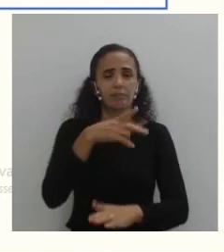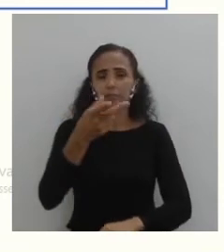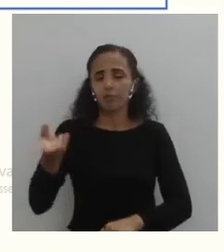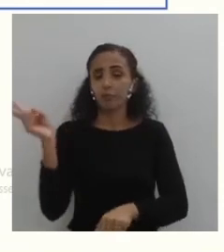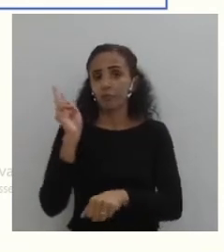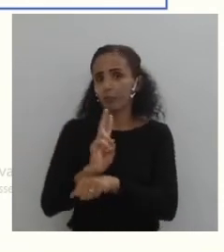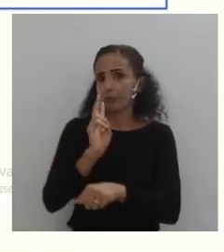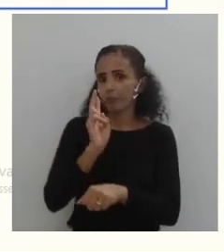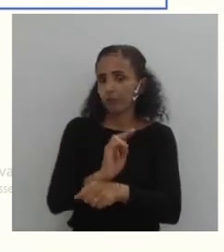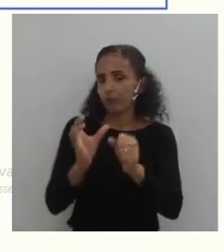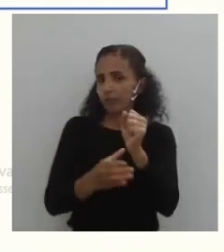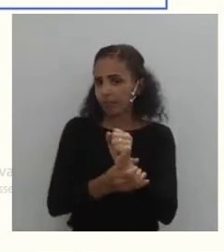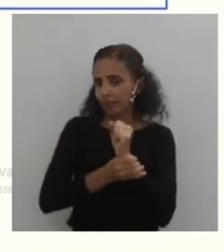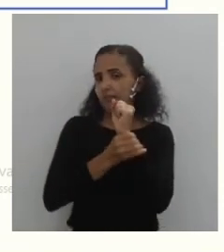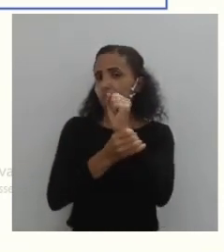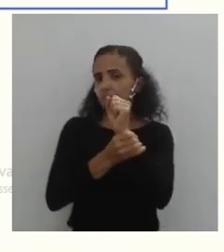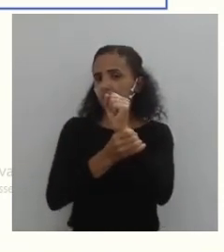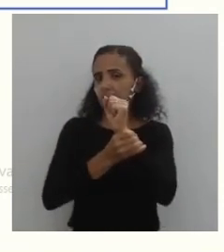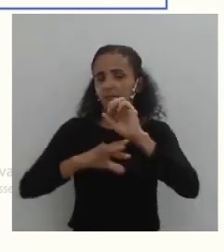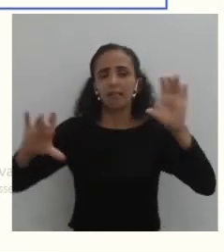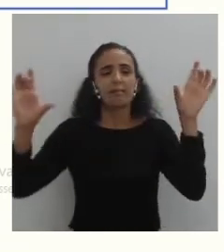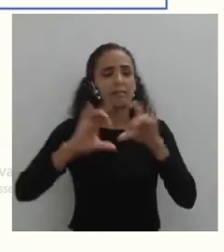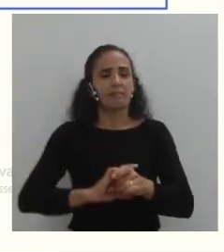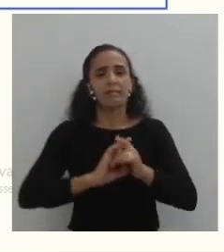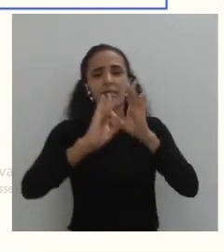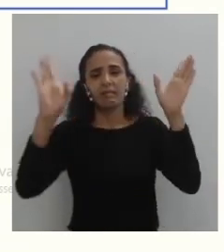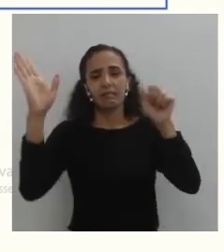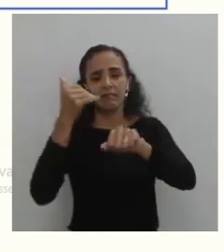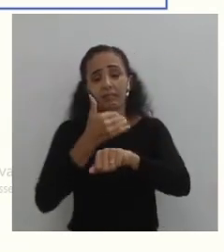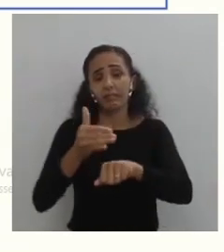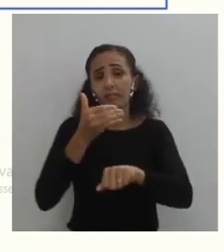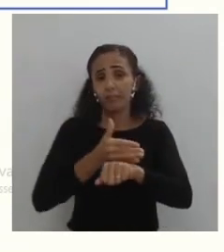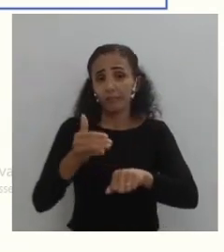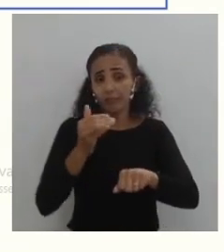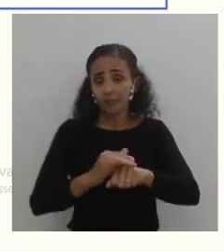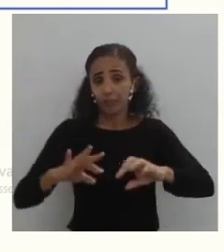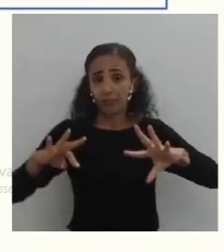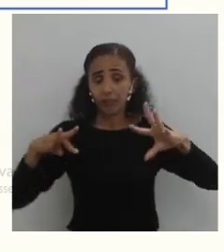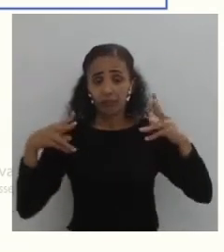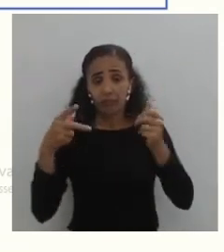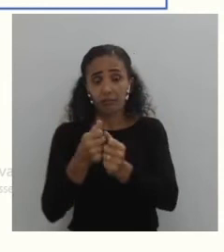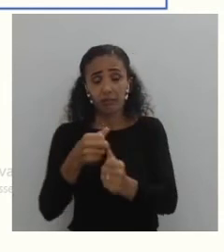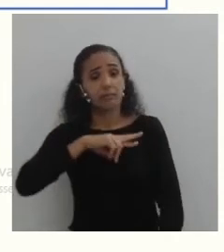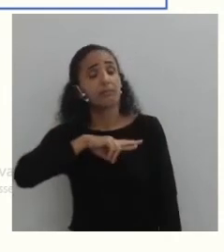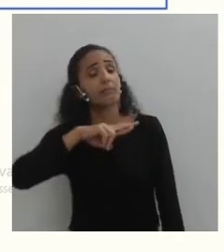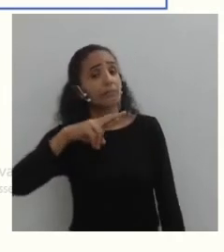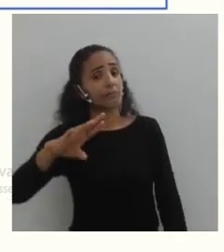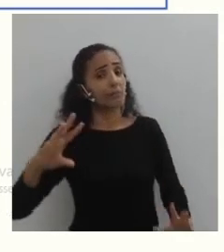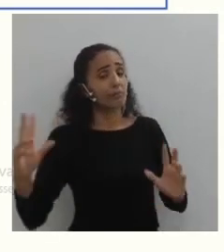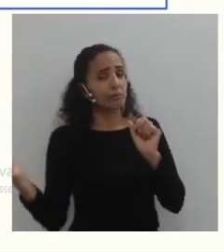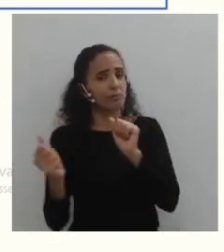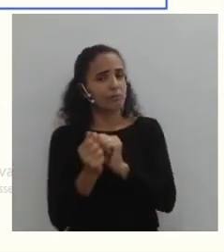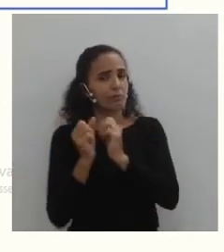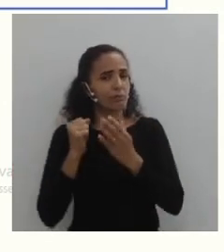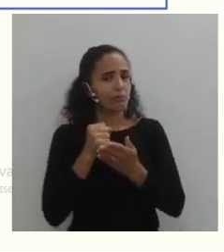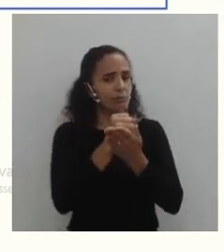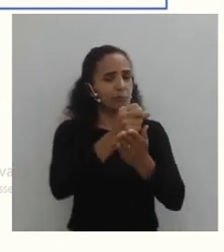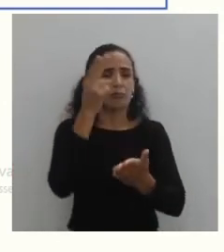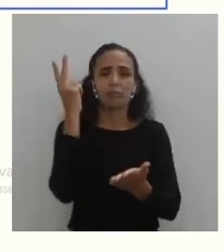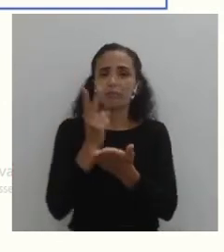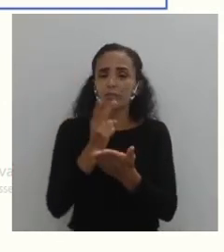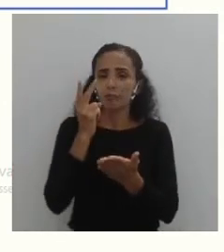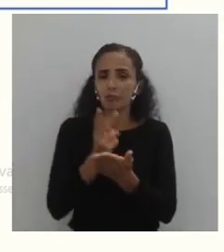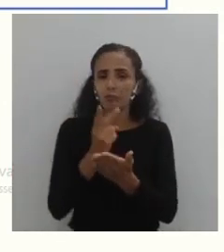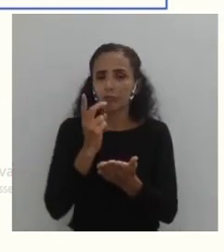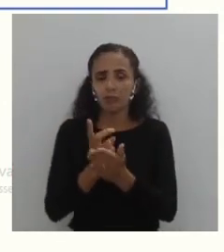e garantir o livre exercício de todas as religiões e com elas colaborar, sempre no